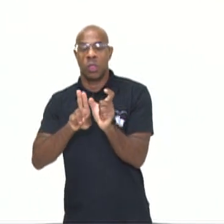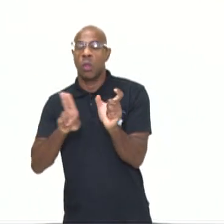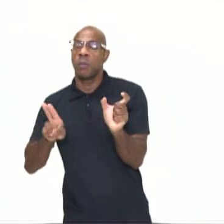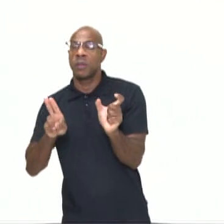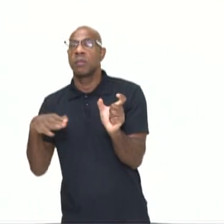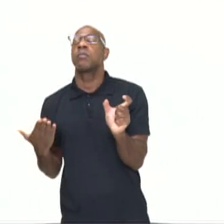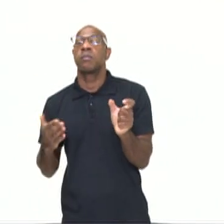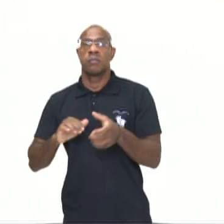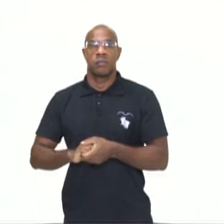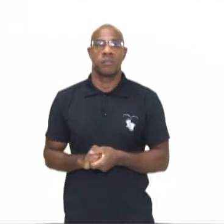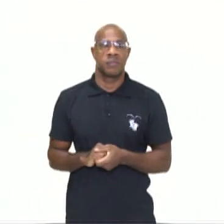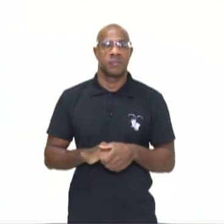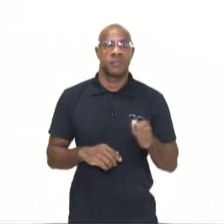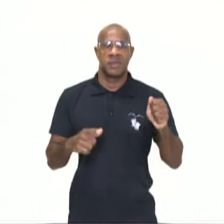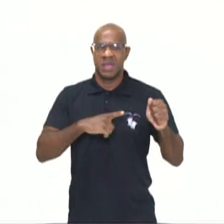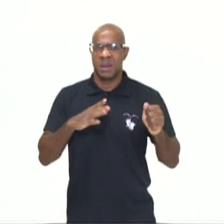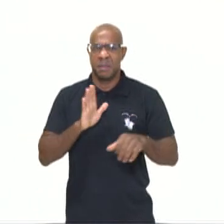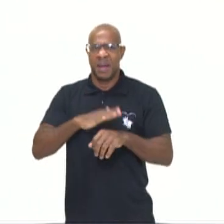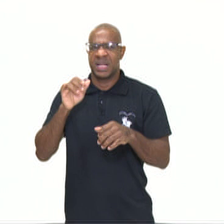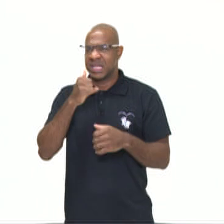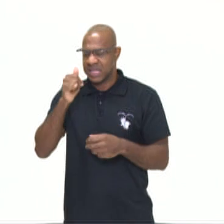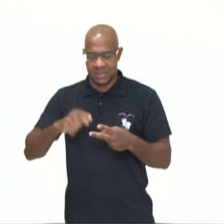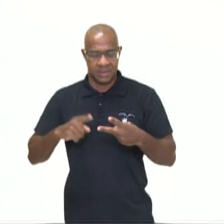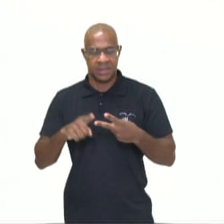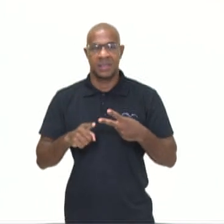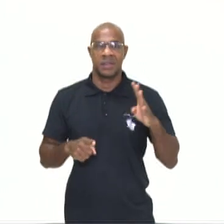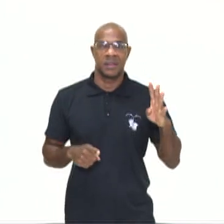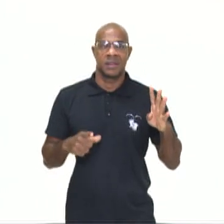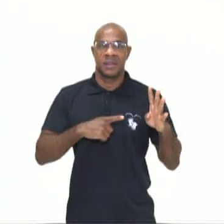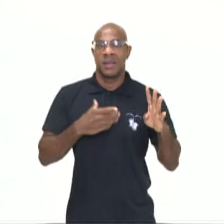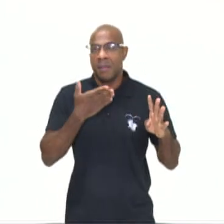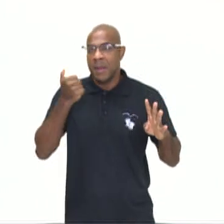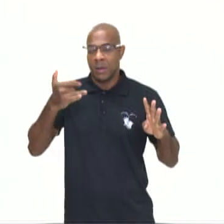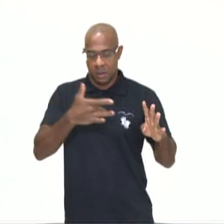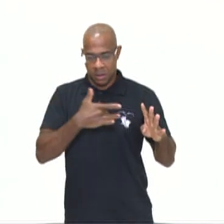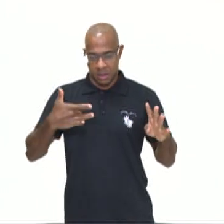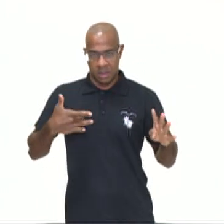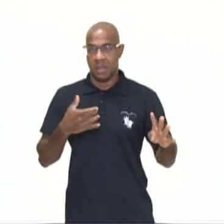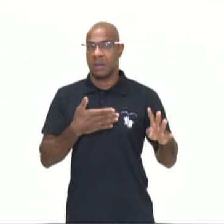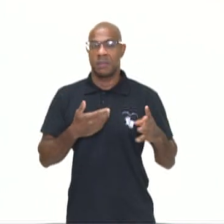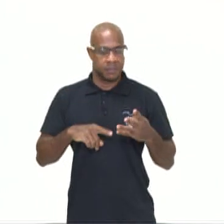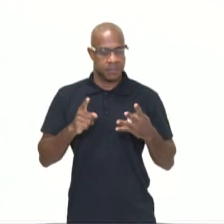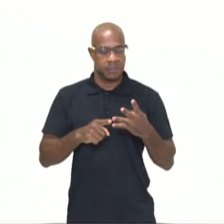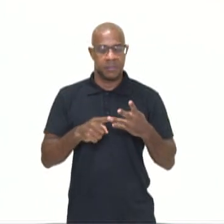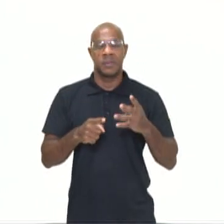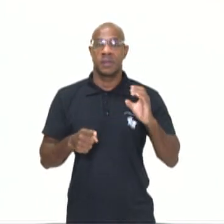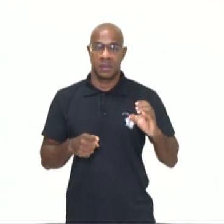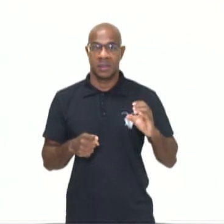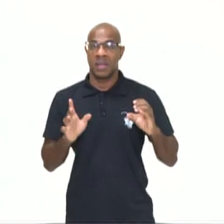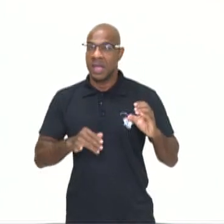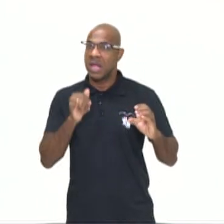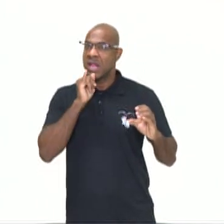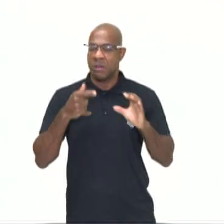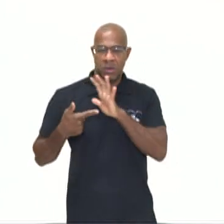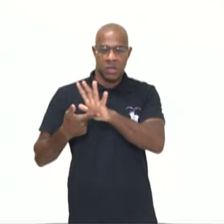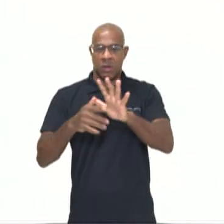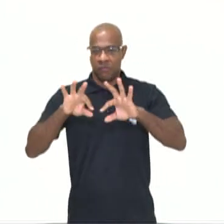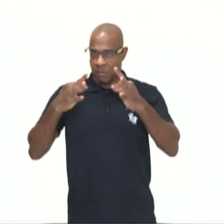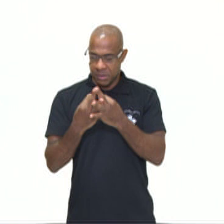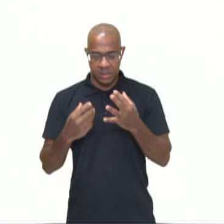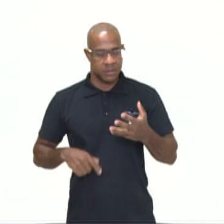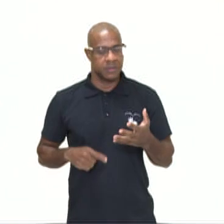lá. Letra A, terá mais energia. B, irá melhorar sua saúde. C, será um exemplo para sua